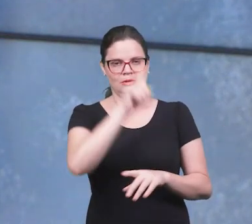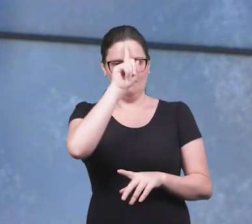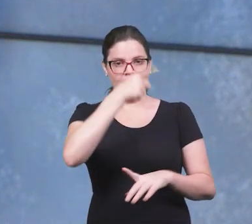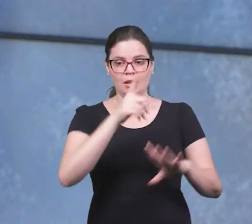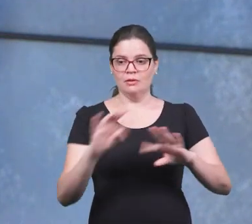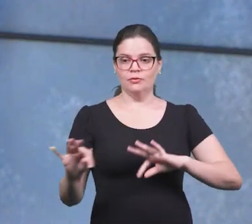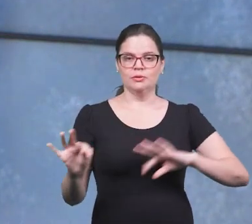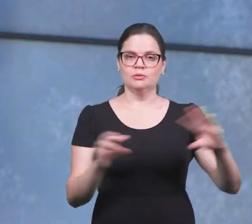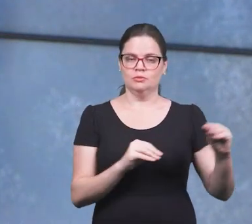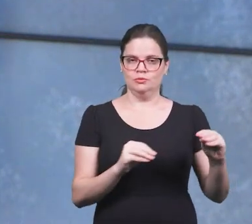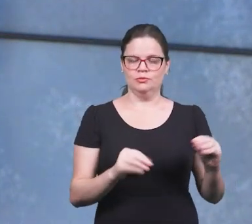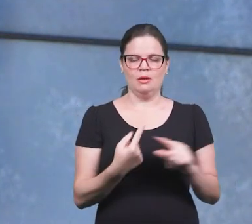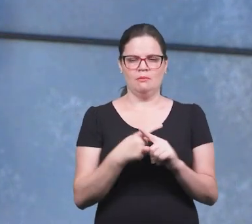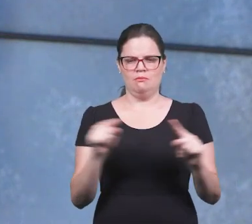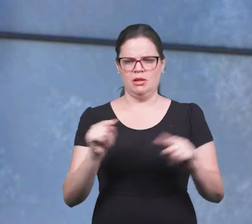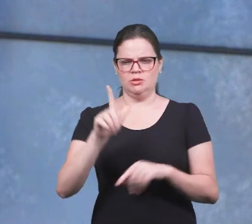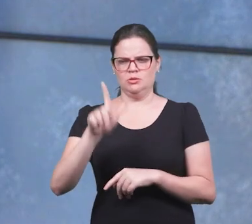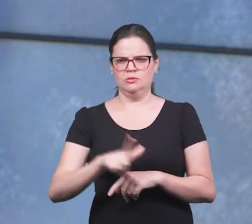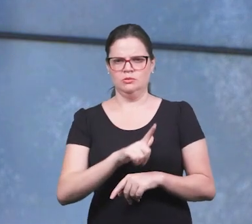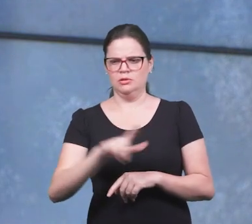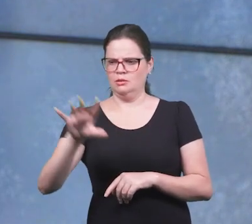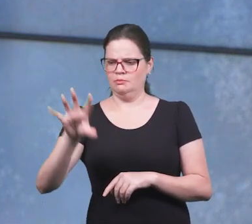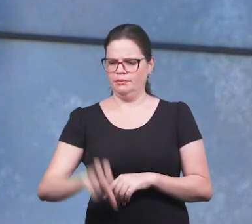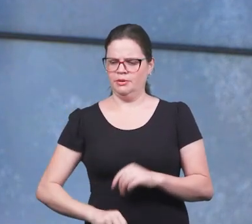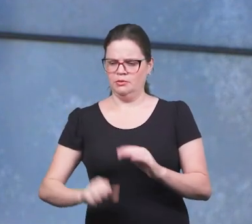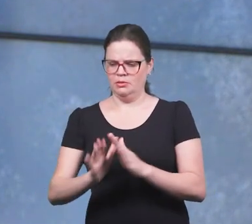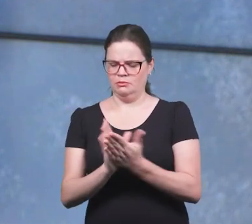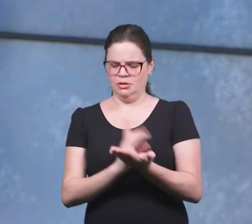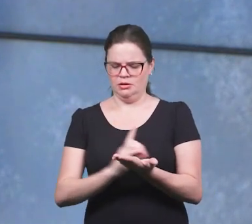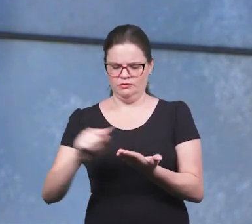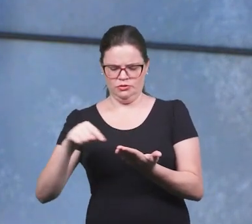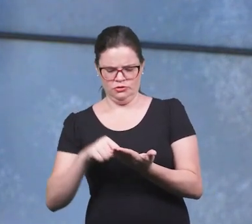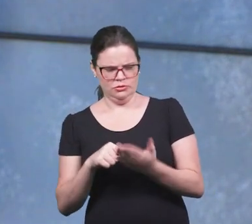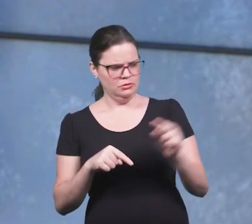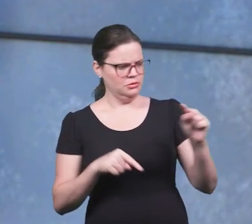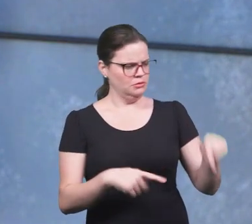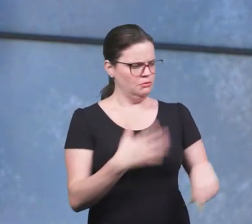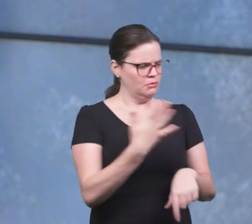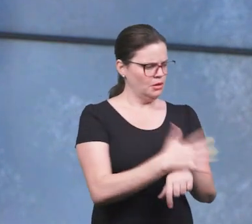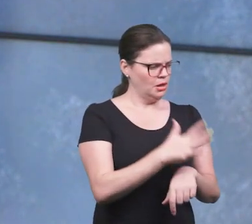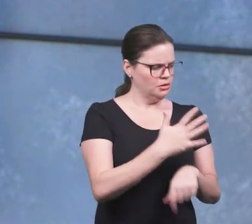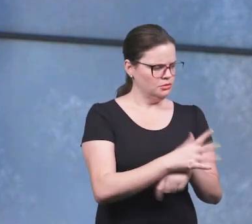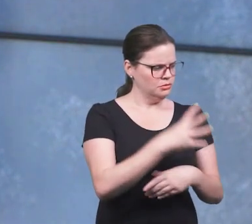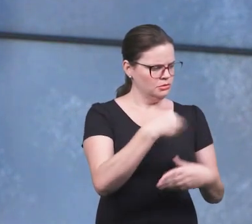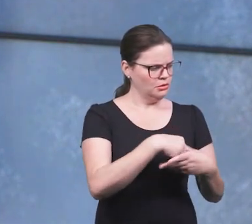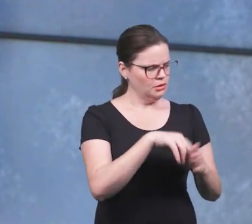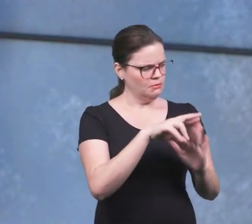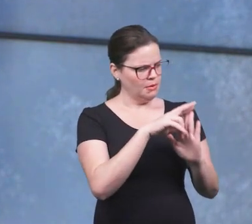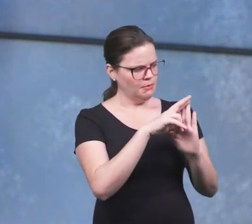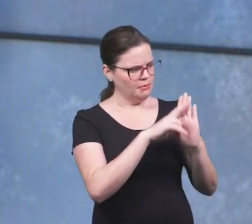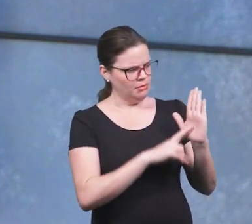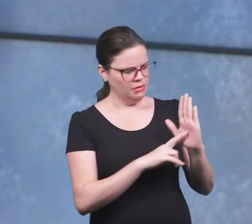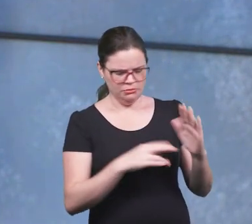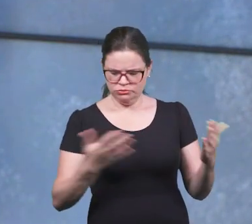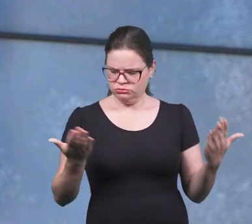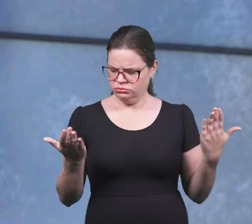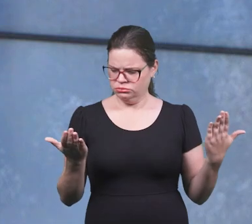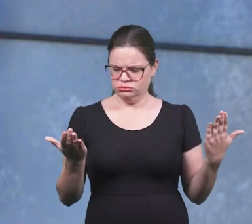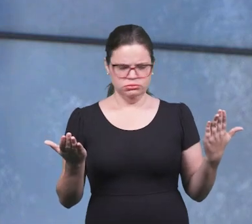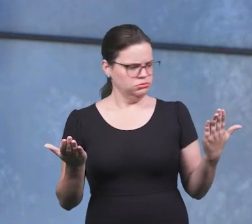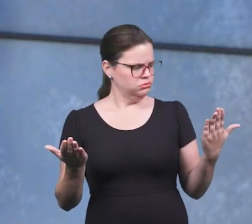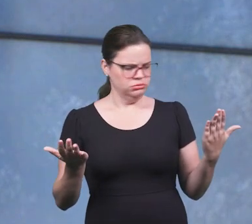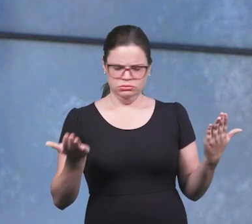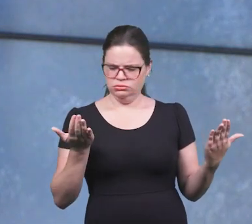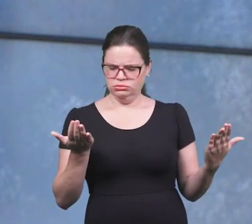algumas divergências entre a prática e o que a palavra de Deus ensinava,